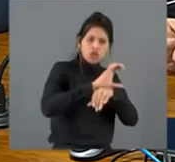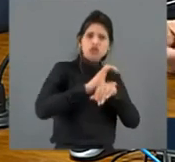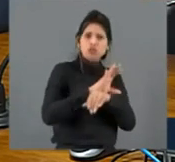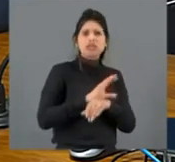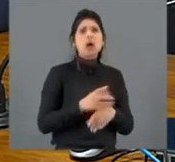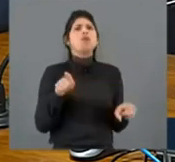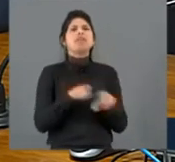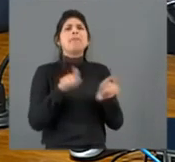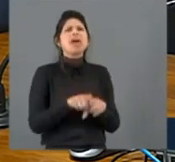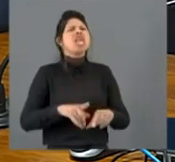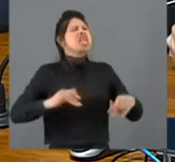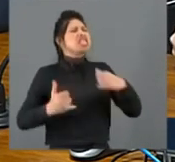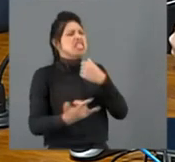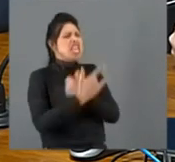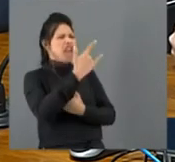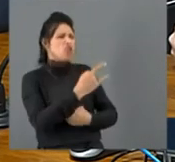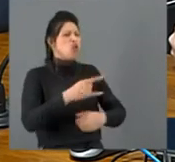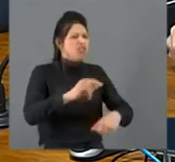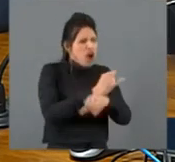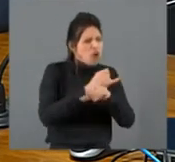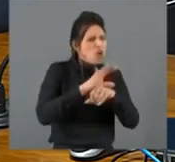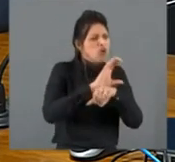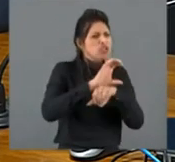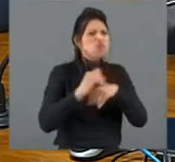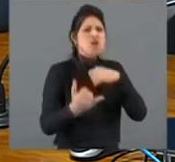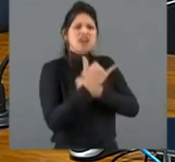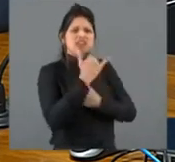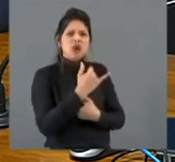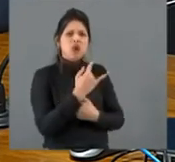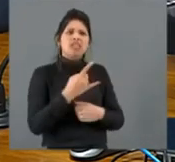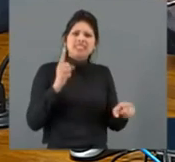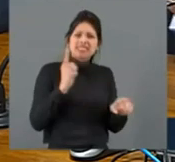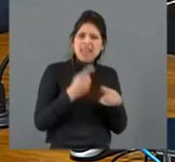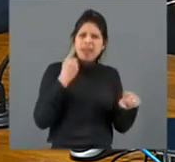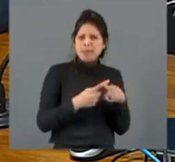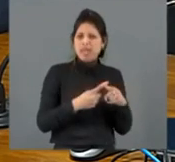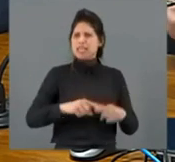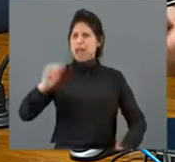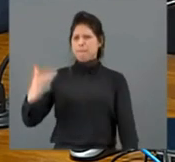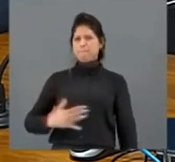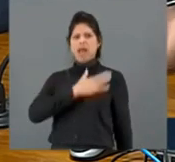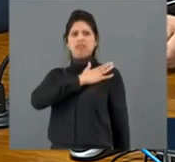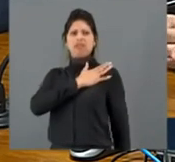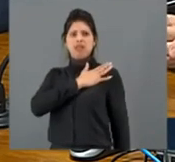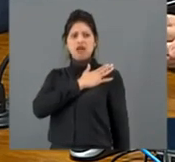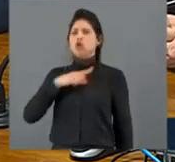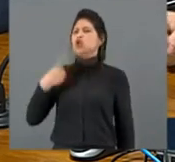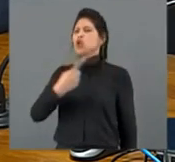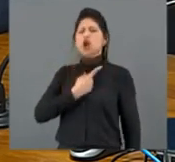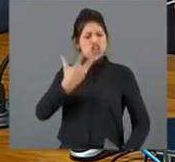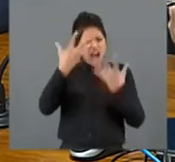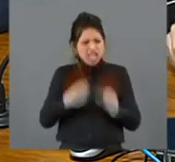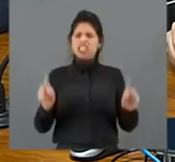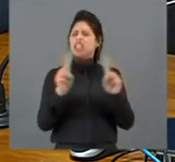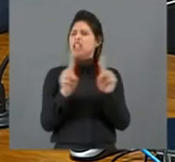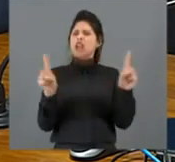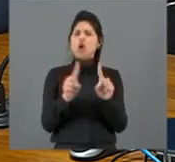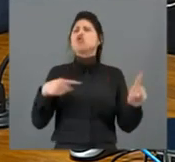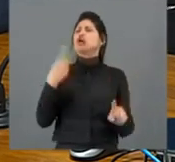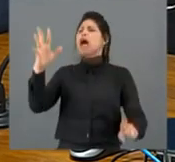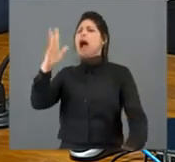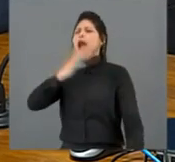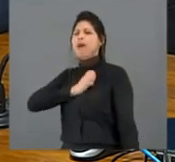velhinho, traidor da Constituição é traidor da pátria. E isso nós jamais vamos aceitar, porque nós amamos o